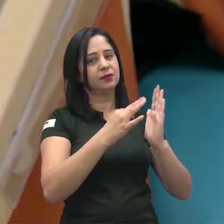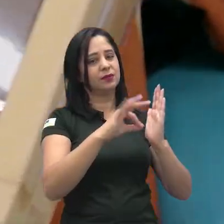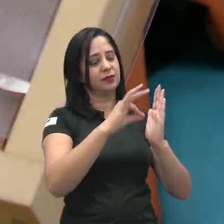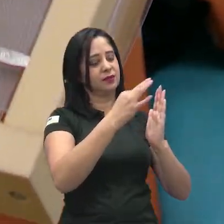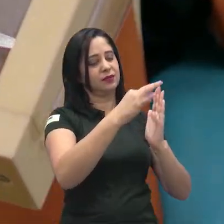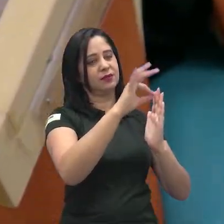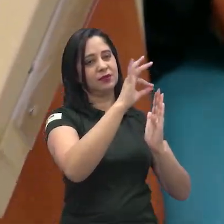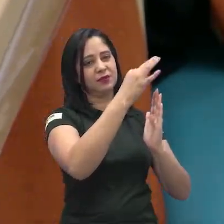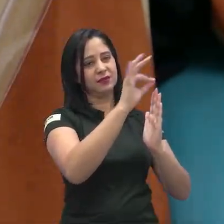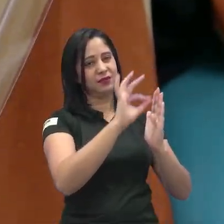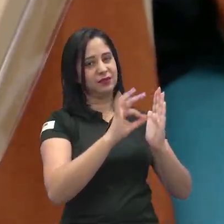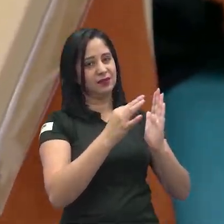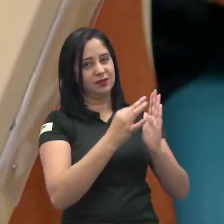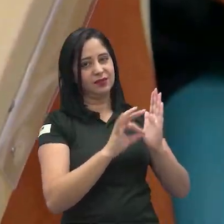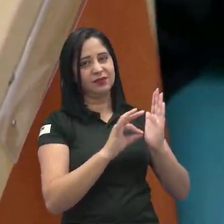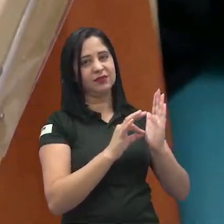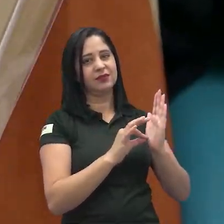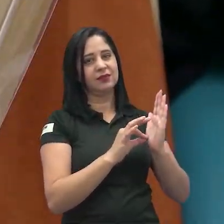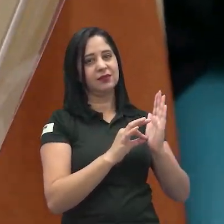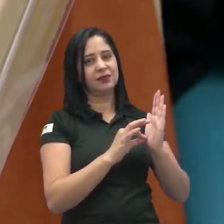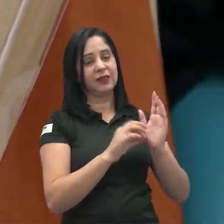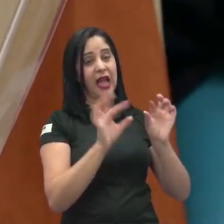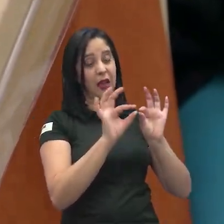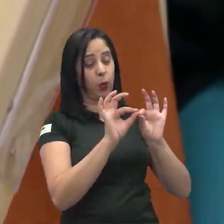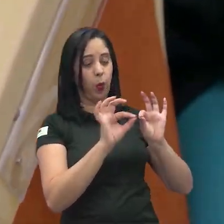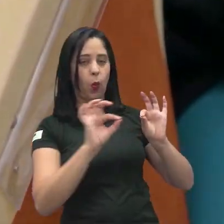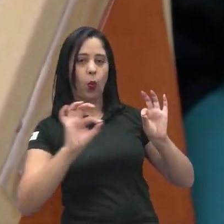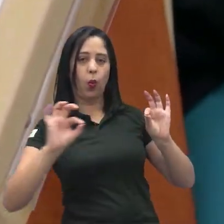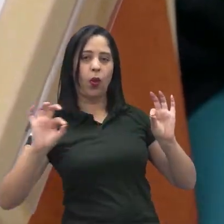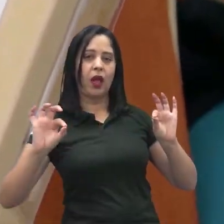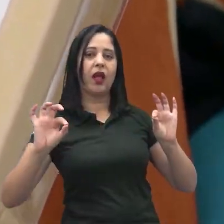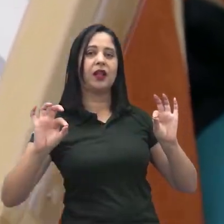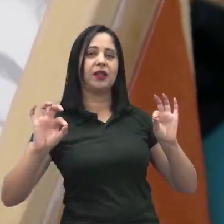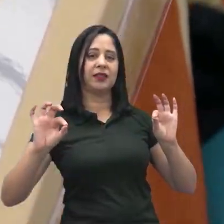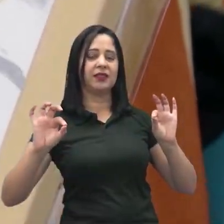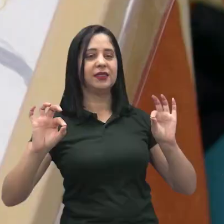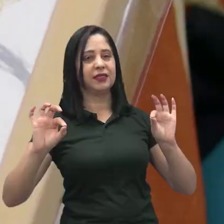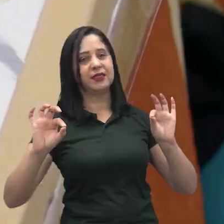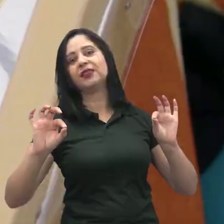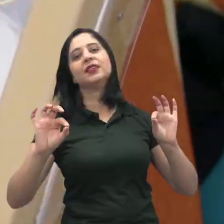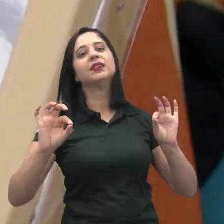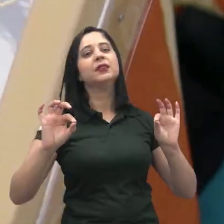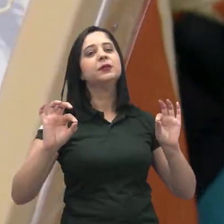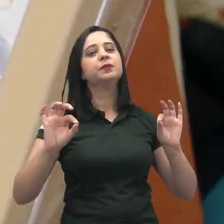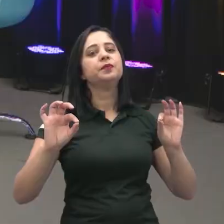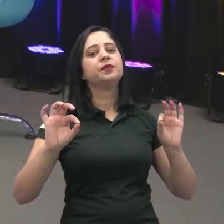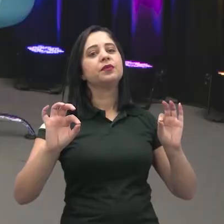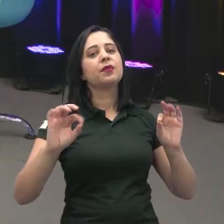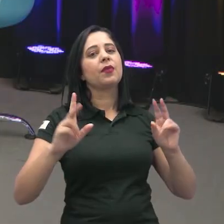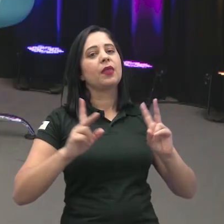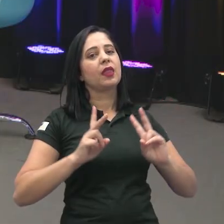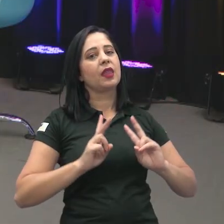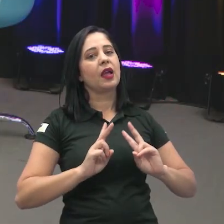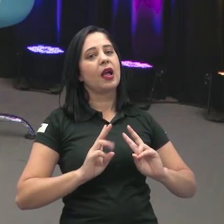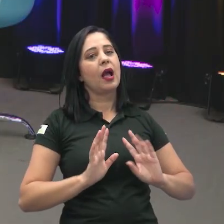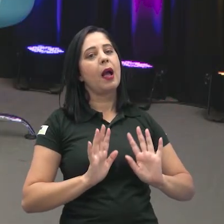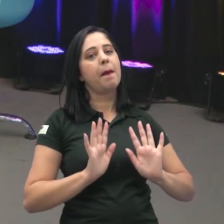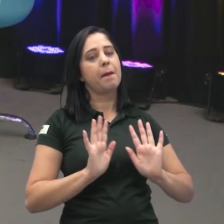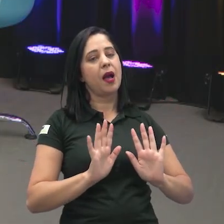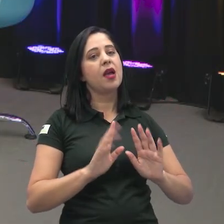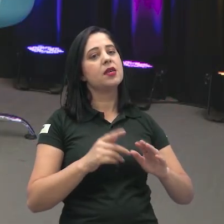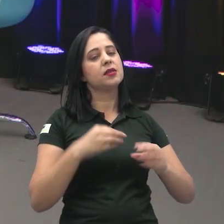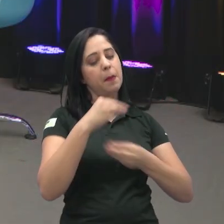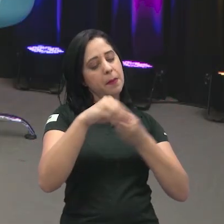que era dela, as linhas. Então essa coisa das linhas sempre permeou meu trabalho artístico, mesmo que tenha